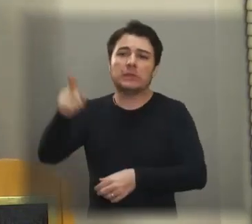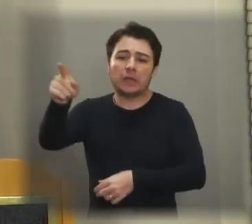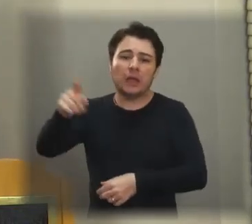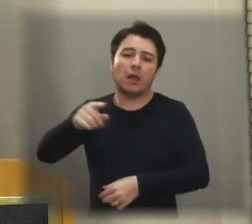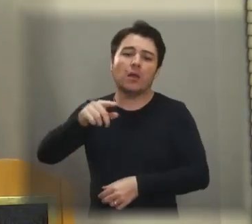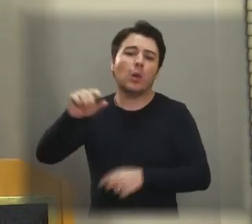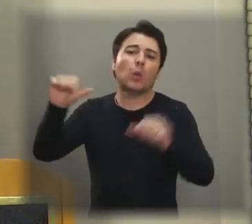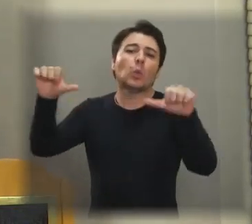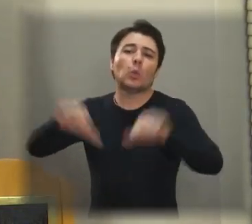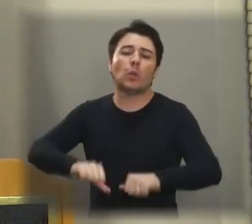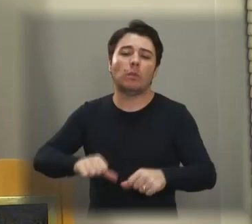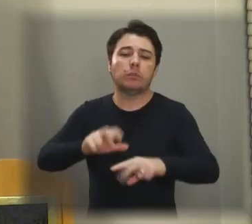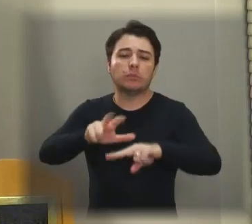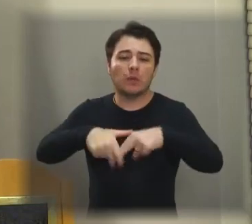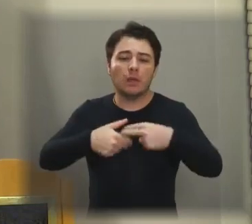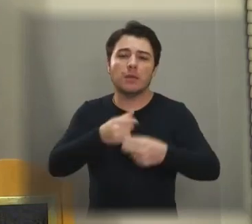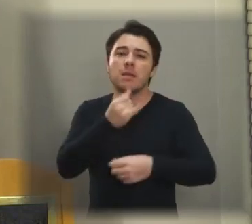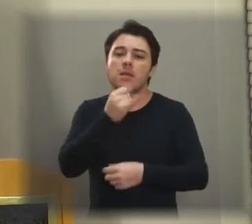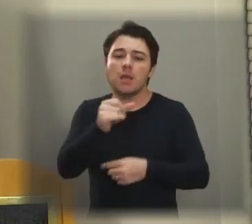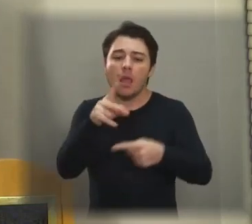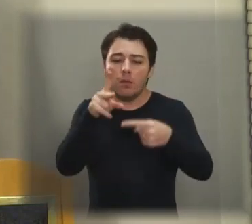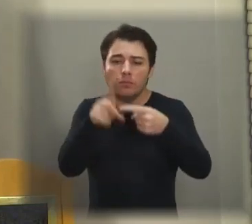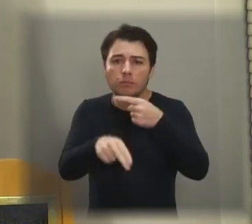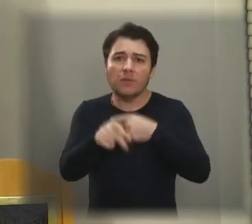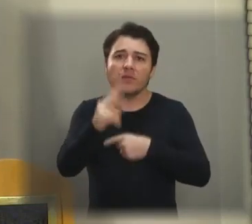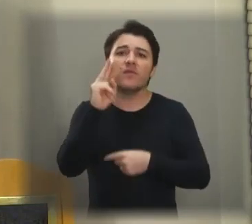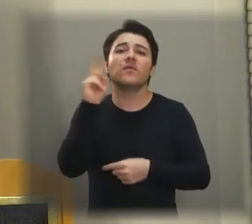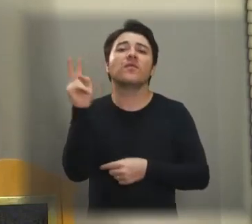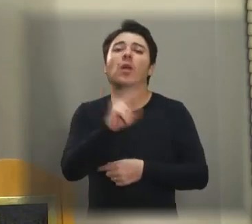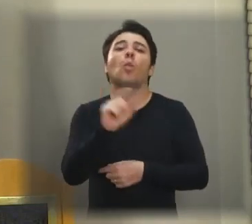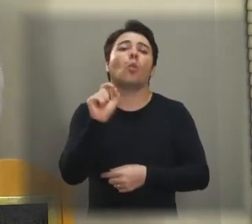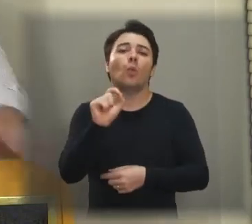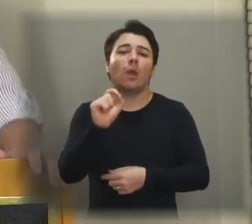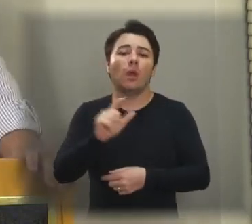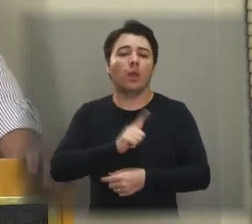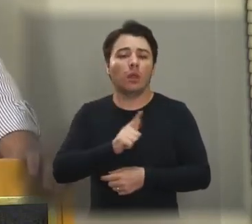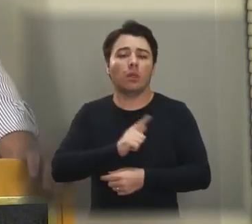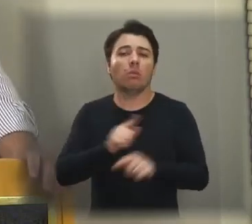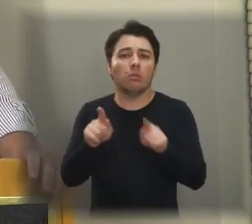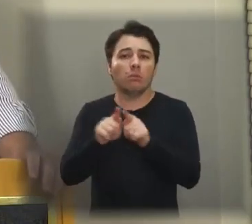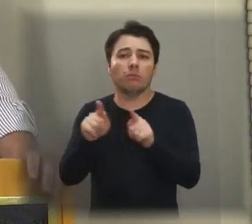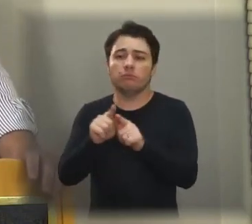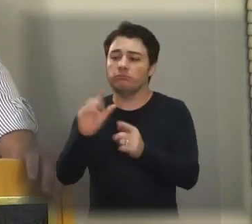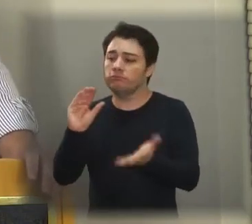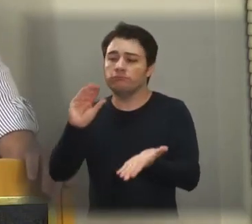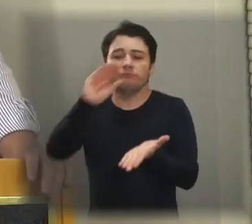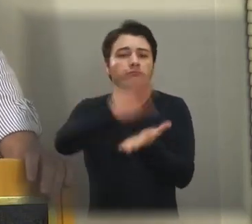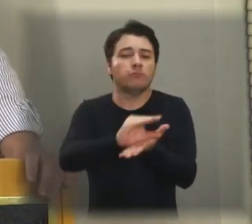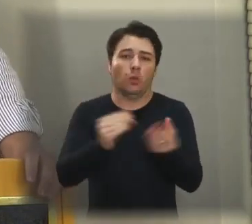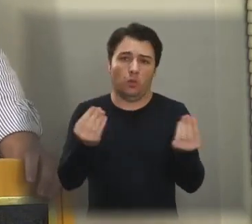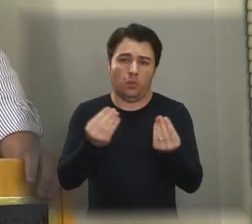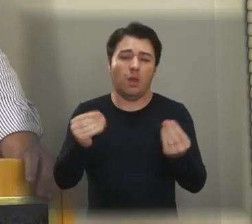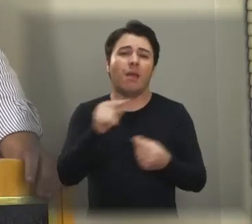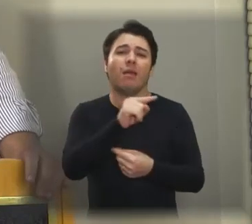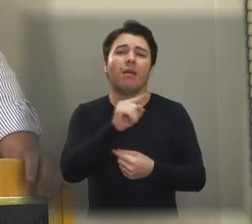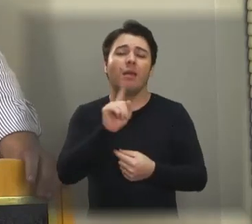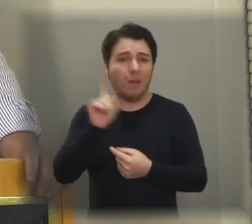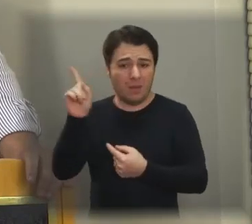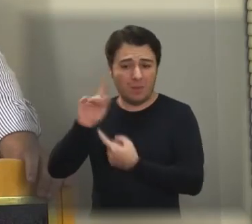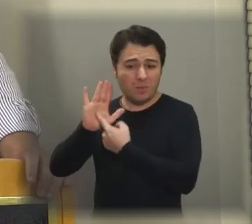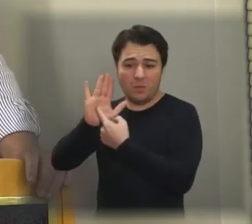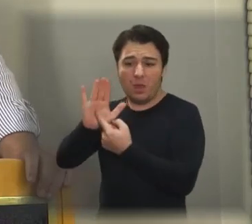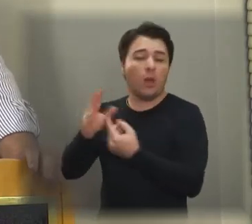tá sofrendo com o problema da interrupção Então a gente tem vocês e mais para frente a parte de investimento é só para mostrar que o indicador